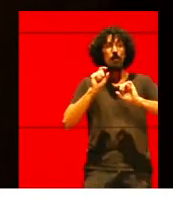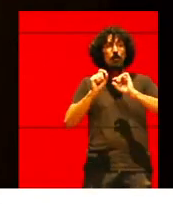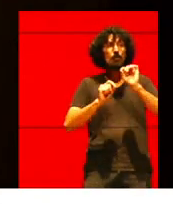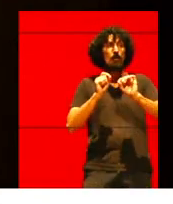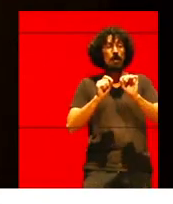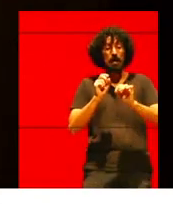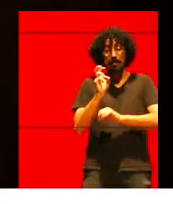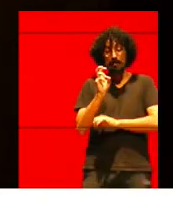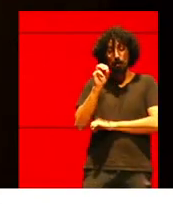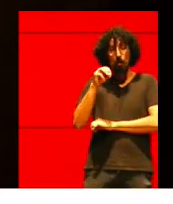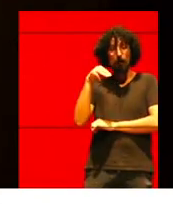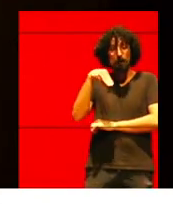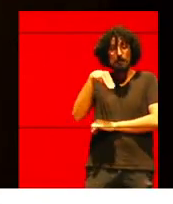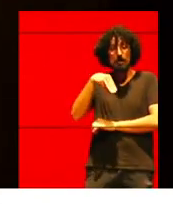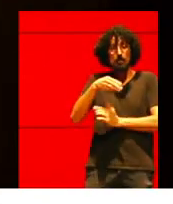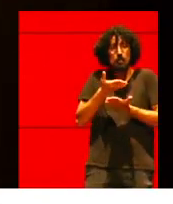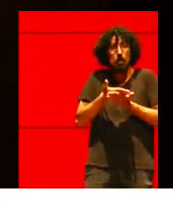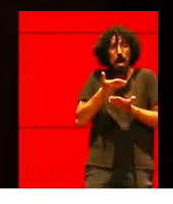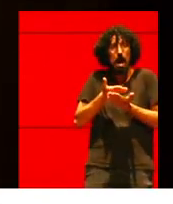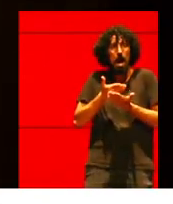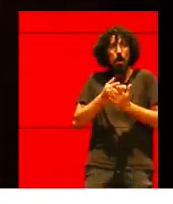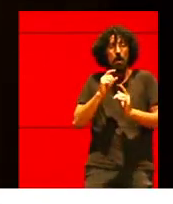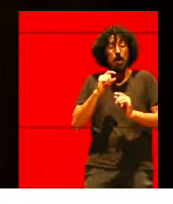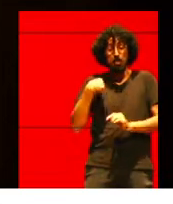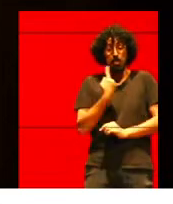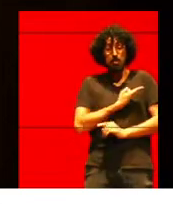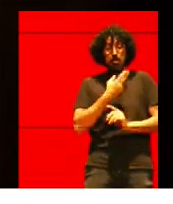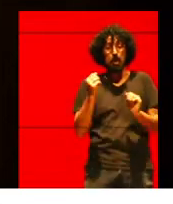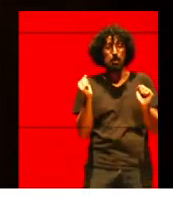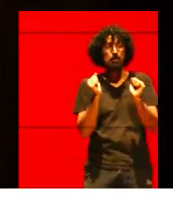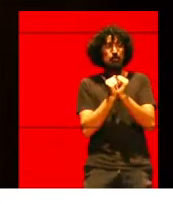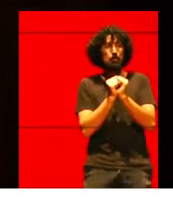50 minutos que nós estejamos juntos, né,